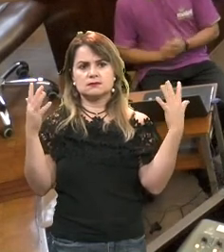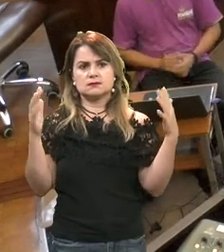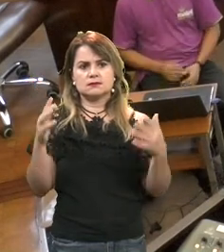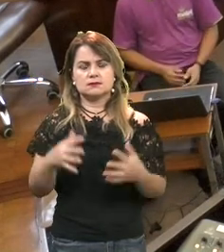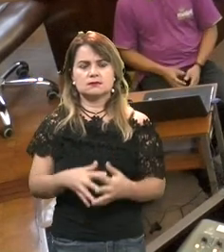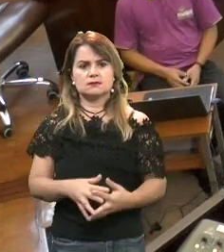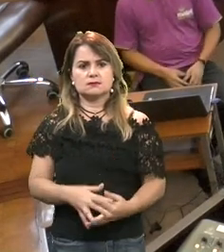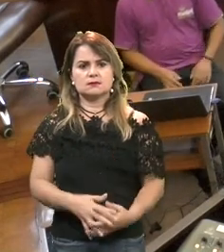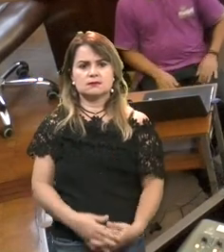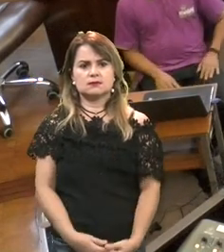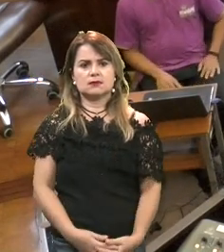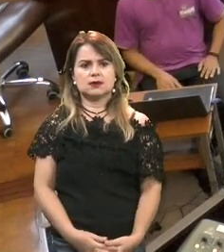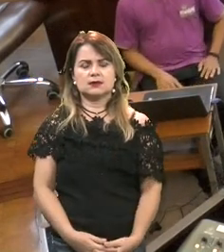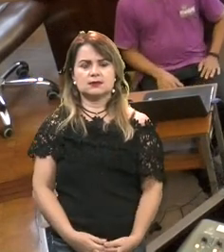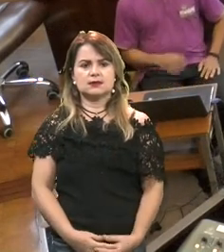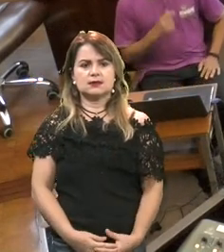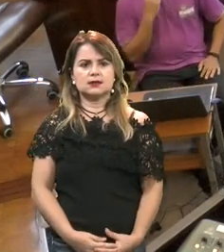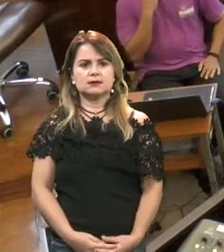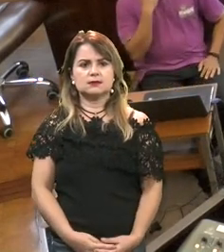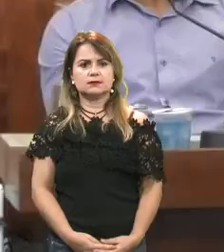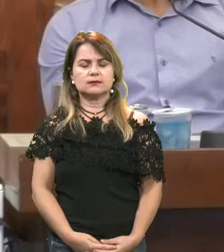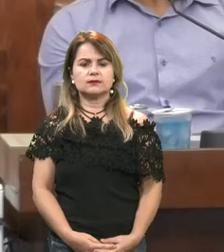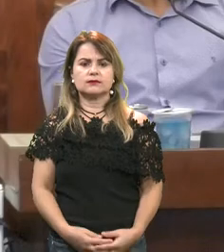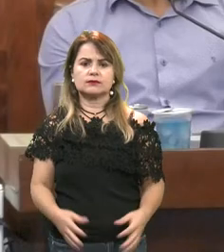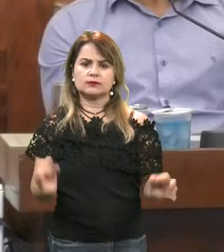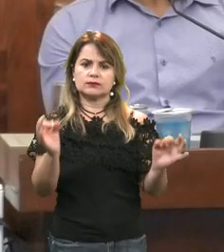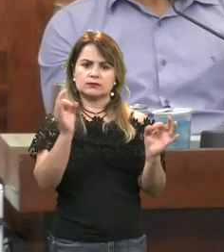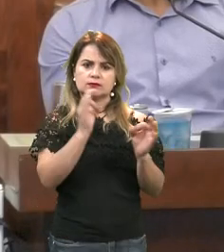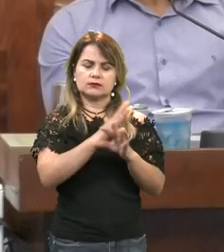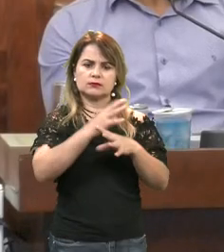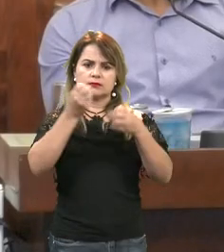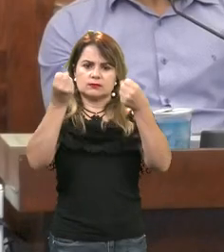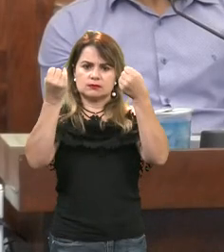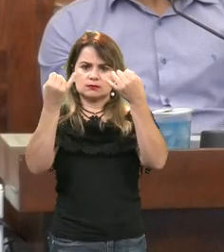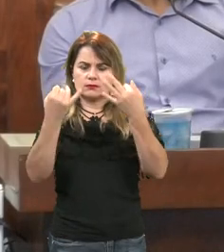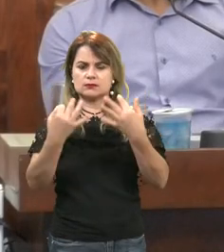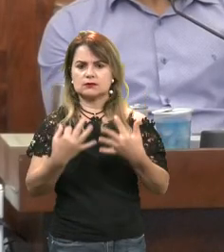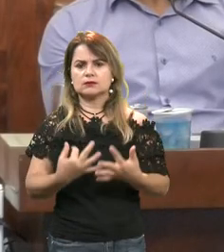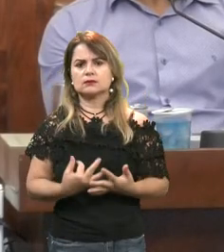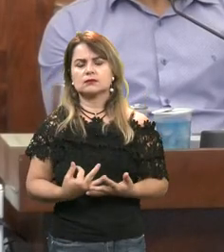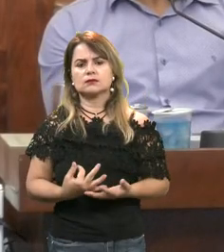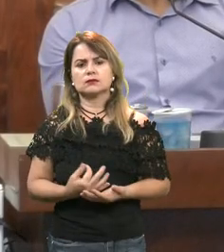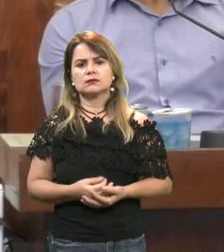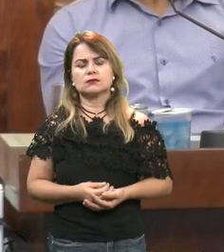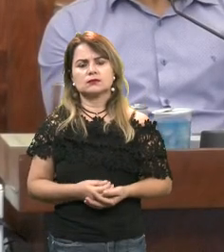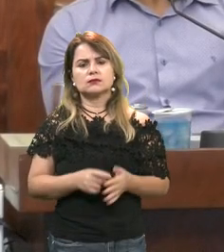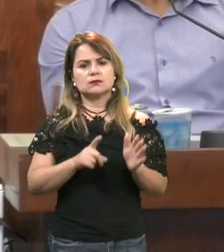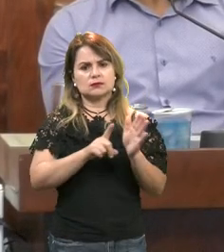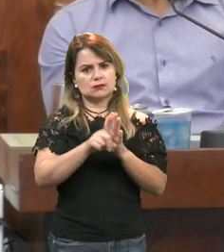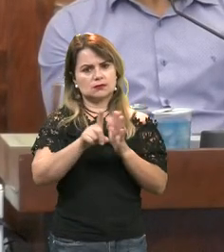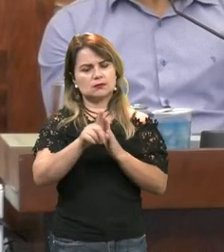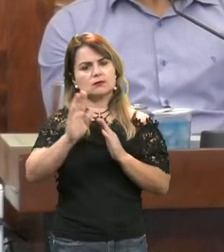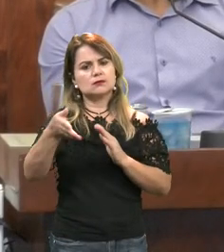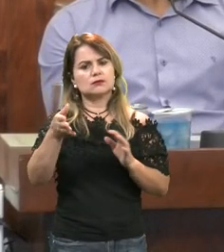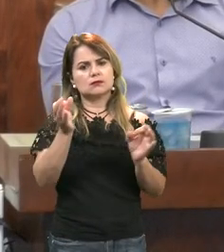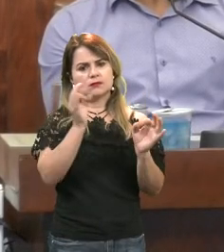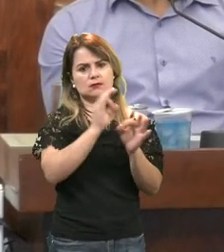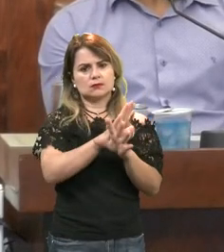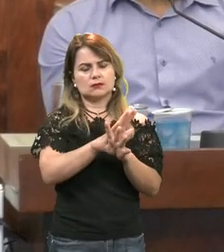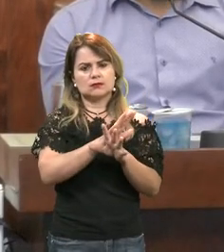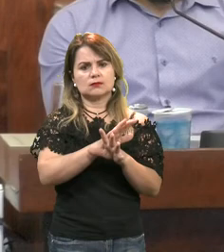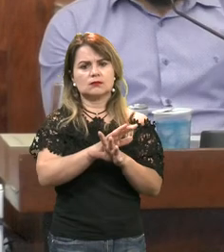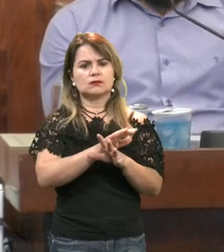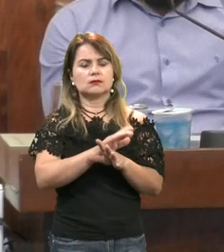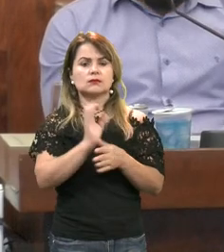Terminadas as explanações, as perguntas dos senhores vereadores,